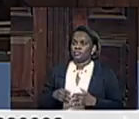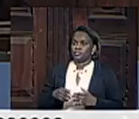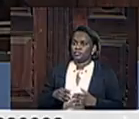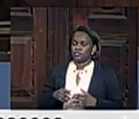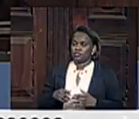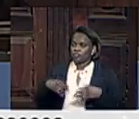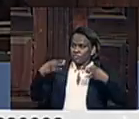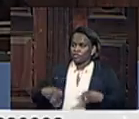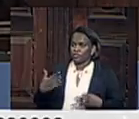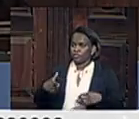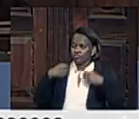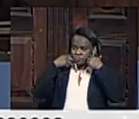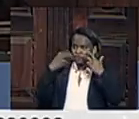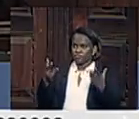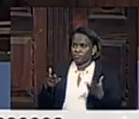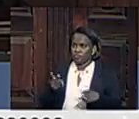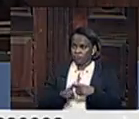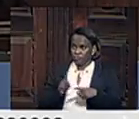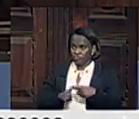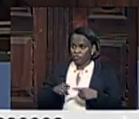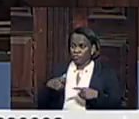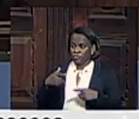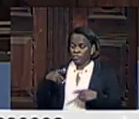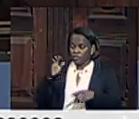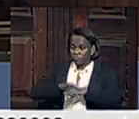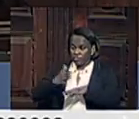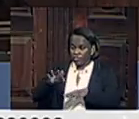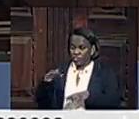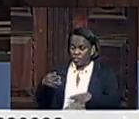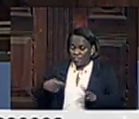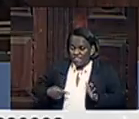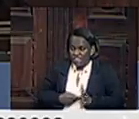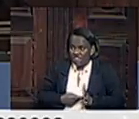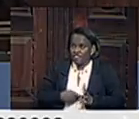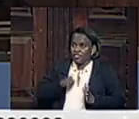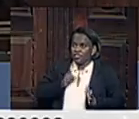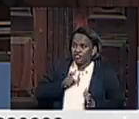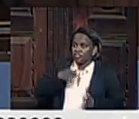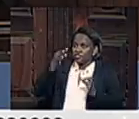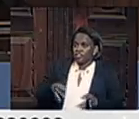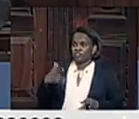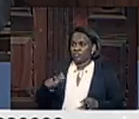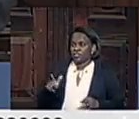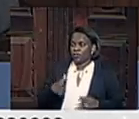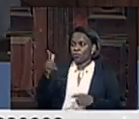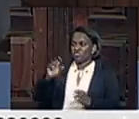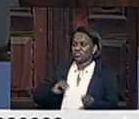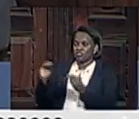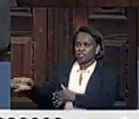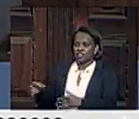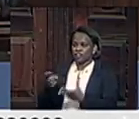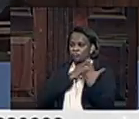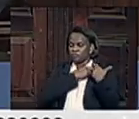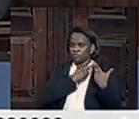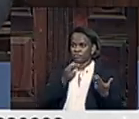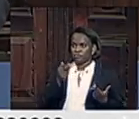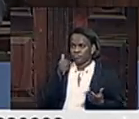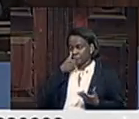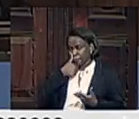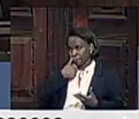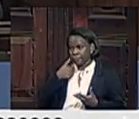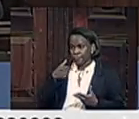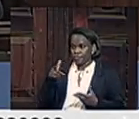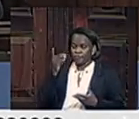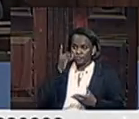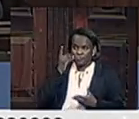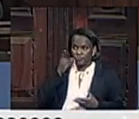imorais. Porque não colocam o dedo na ferida, onde tem que colocar. E transferir a responsabilidade para os senhores